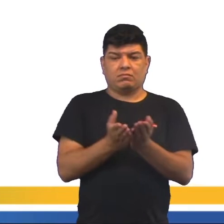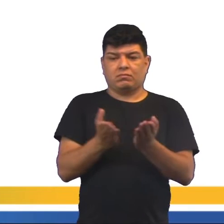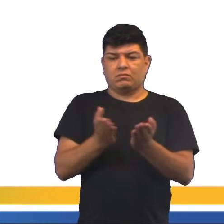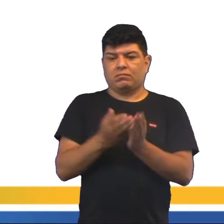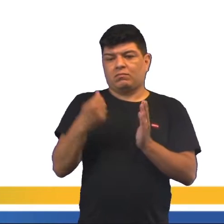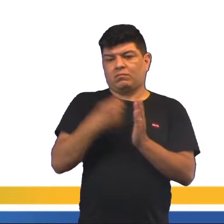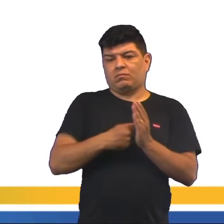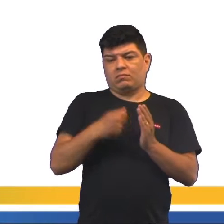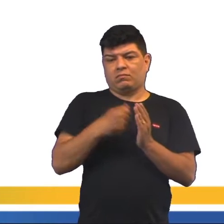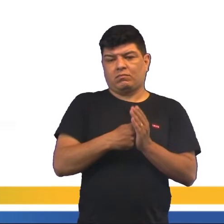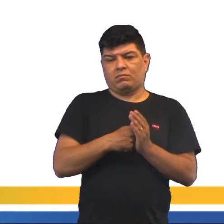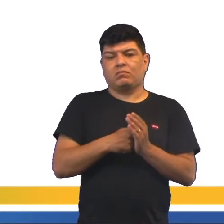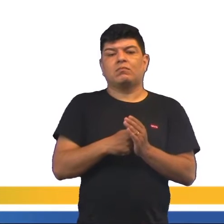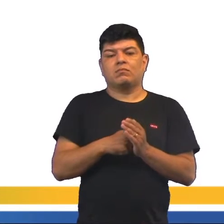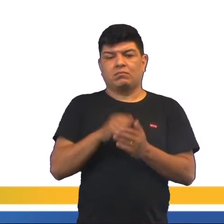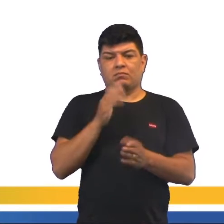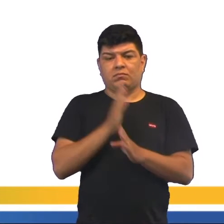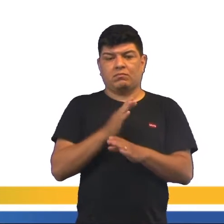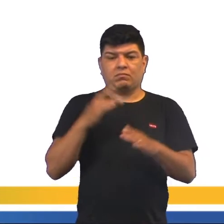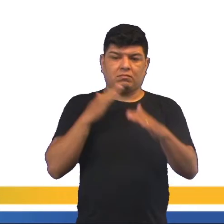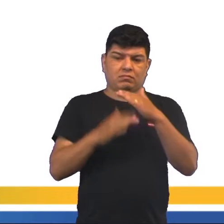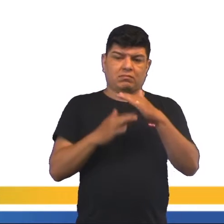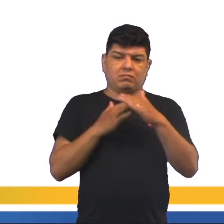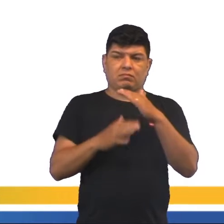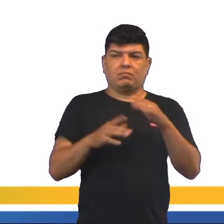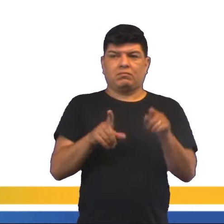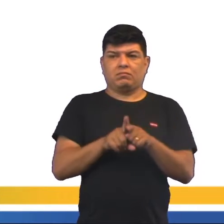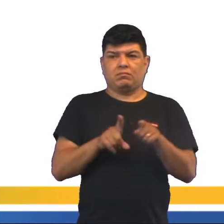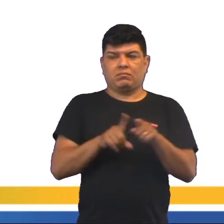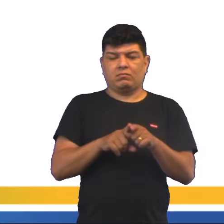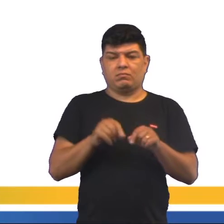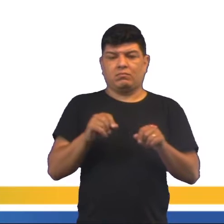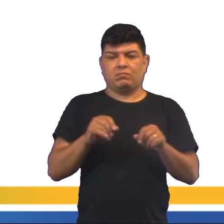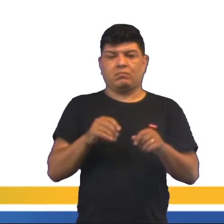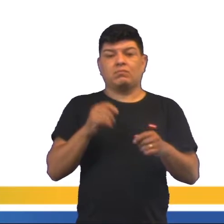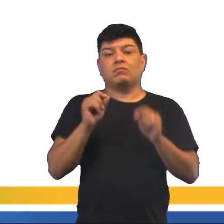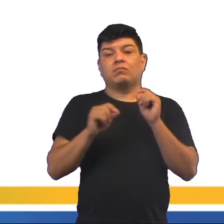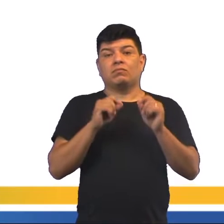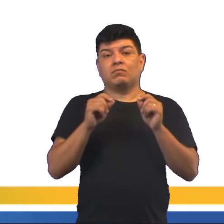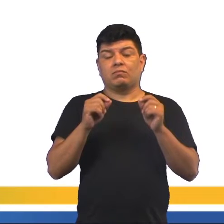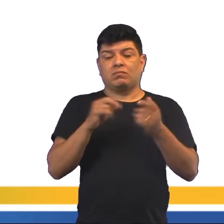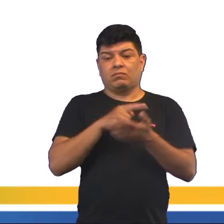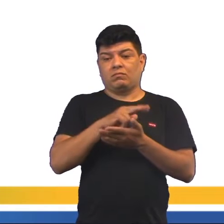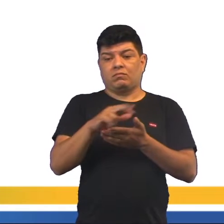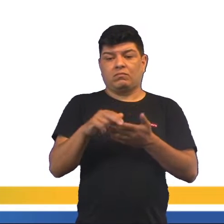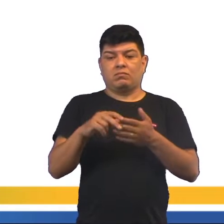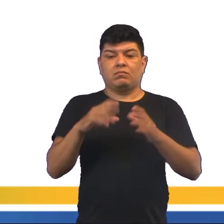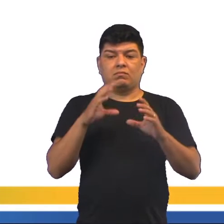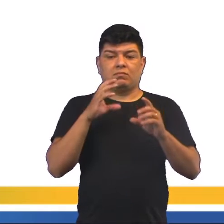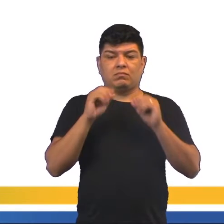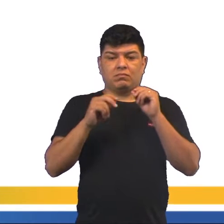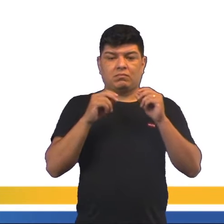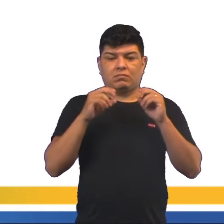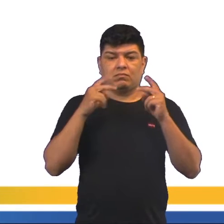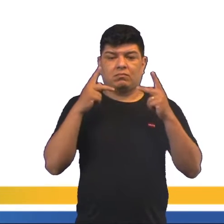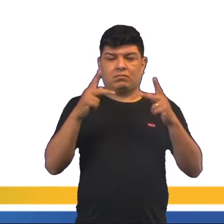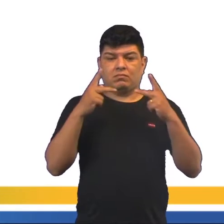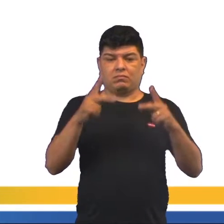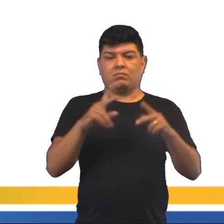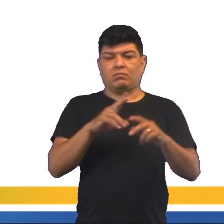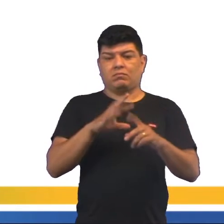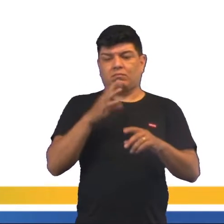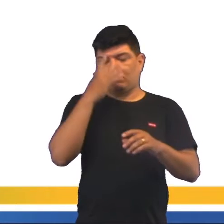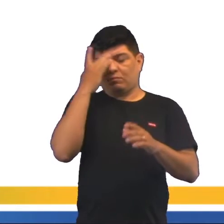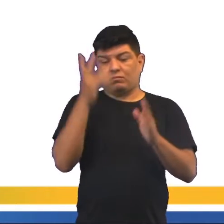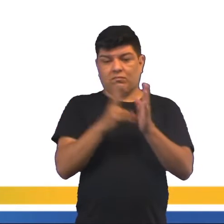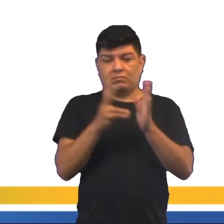crenças forçadamente profanadas pelos colonizadores, que promoveram, inclusive, grandes campanhas de catequização dos nativos por